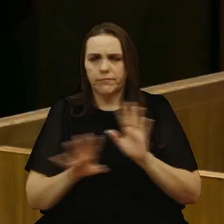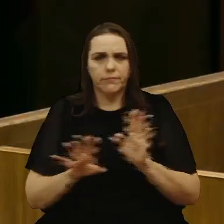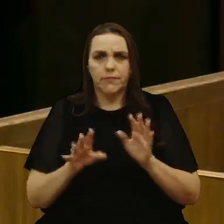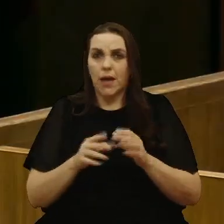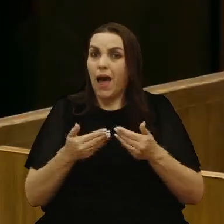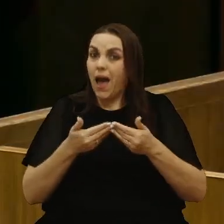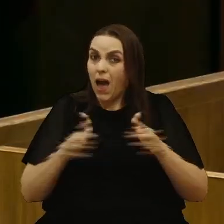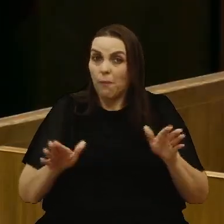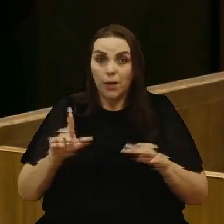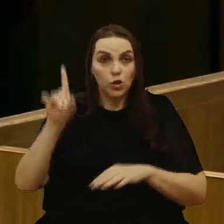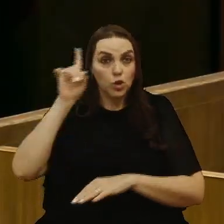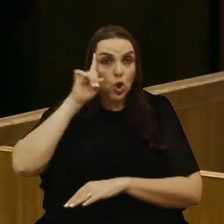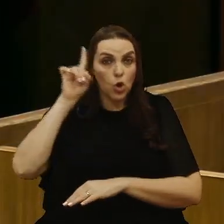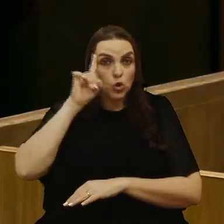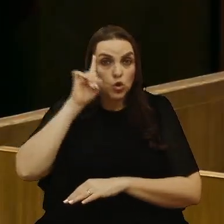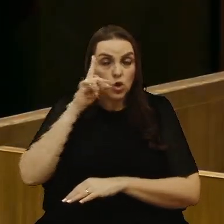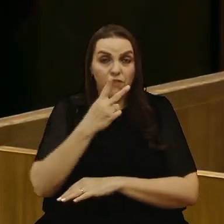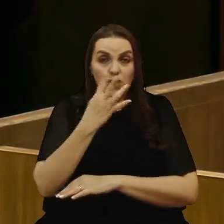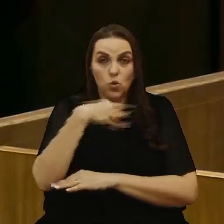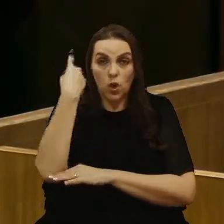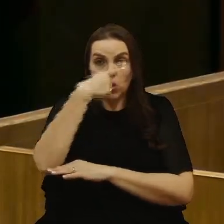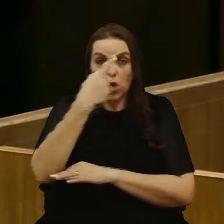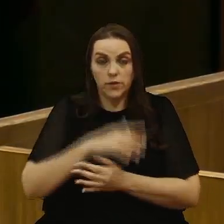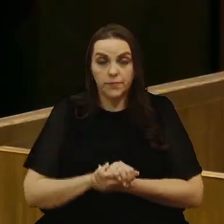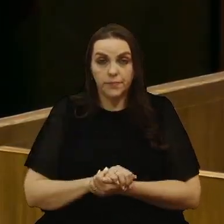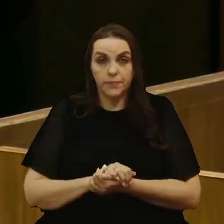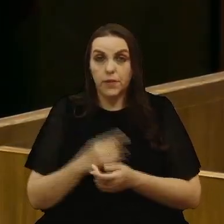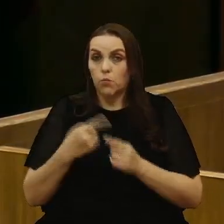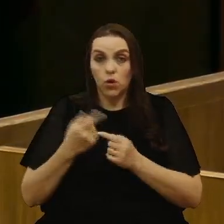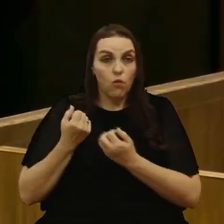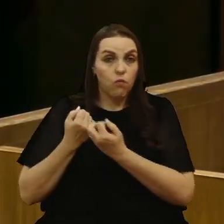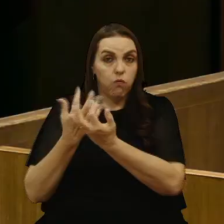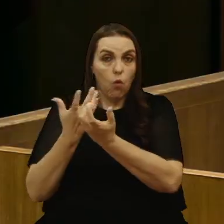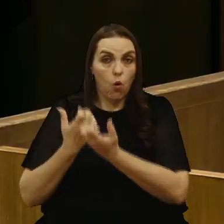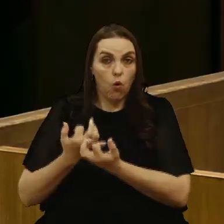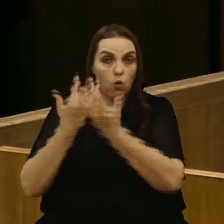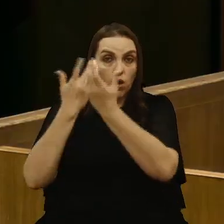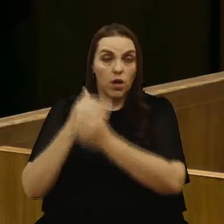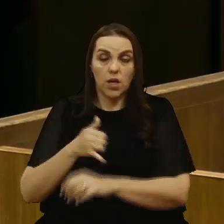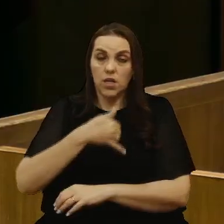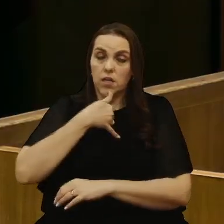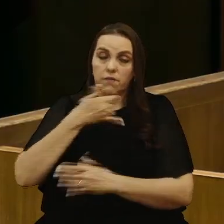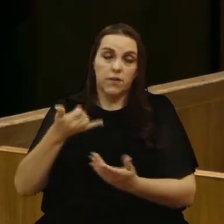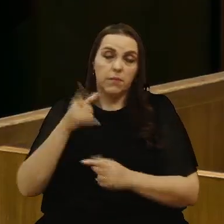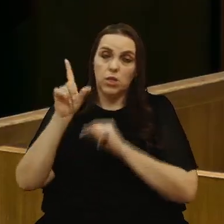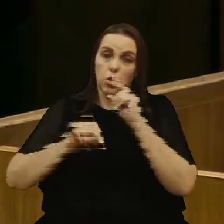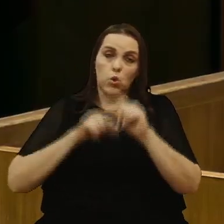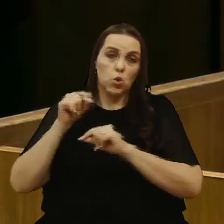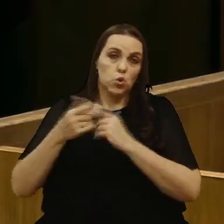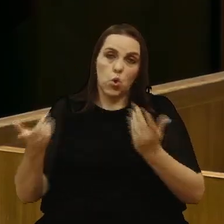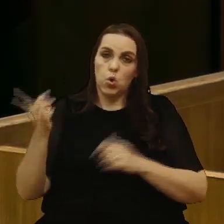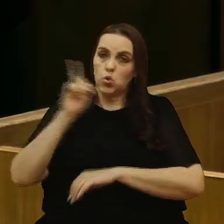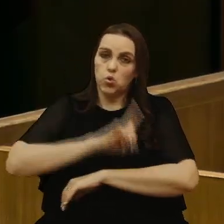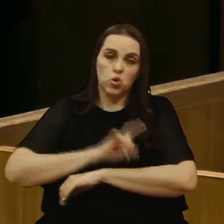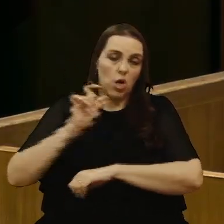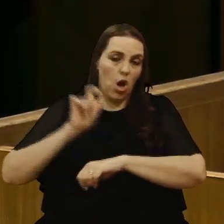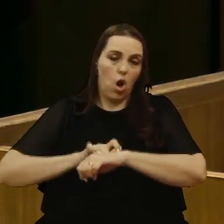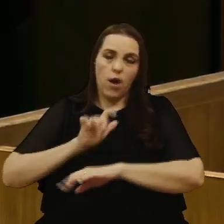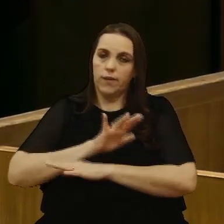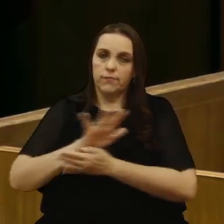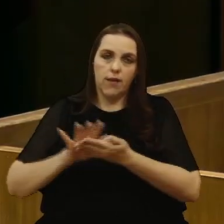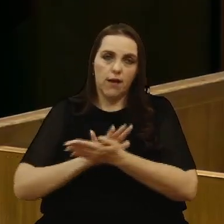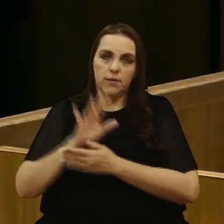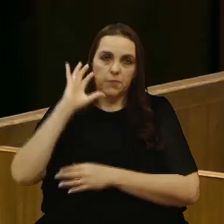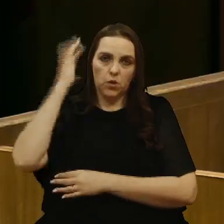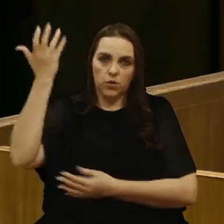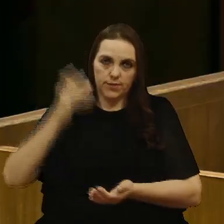aberto todos os dias, 24 horas, porque o fogo, né, infelizmente, não escolhe a hora de